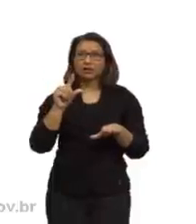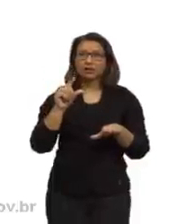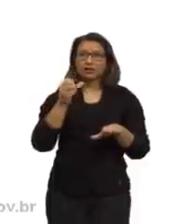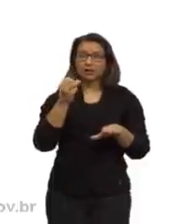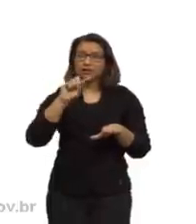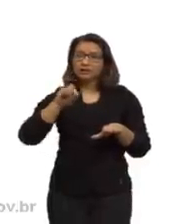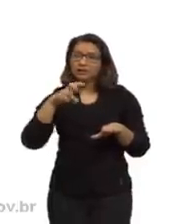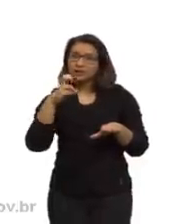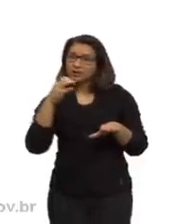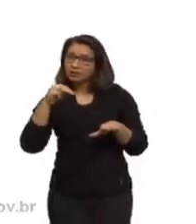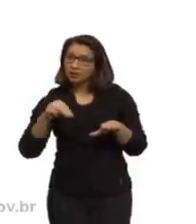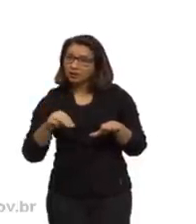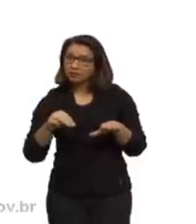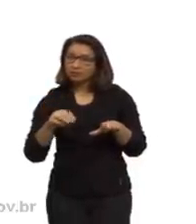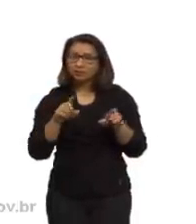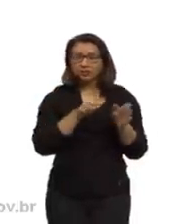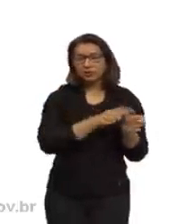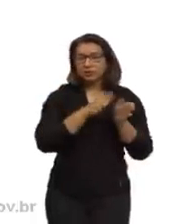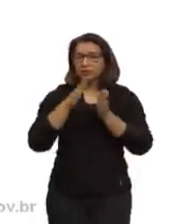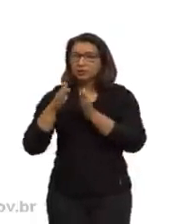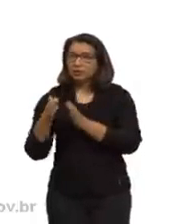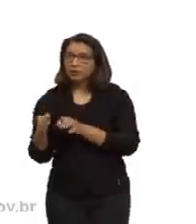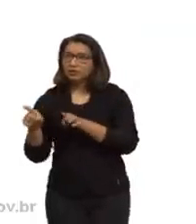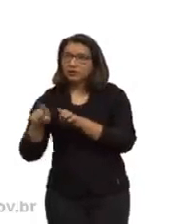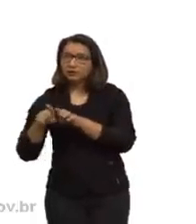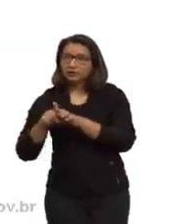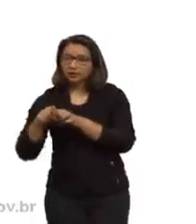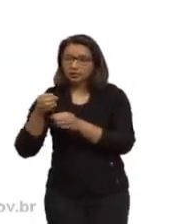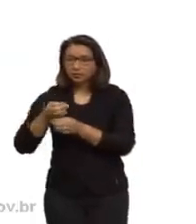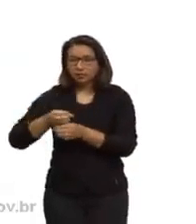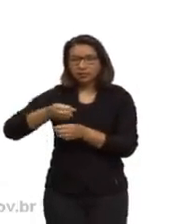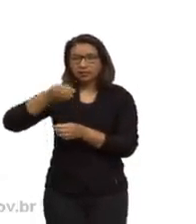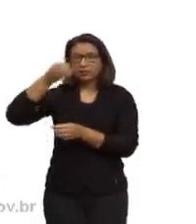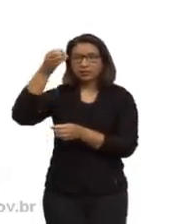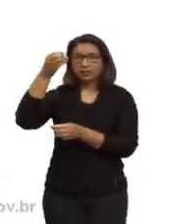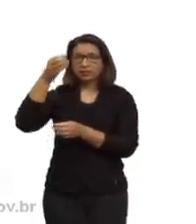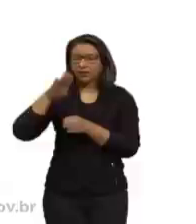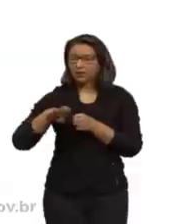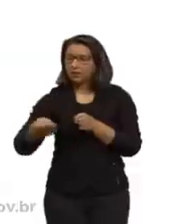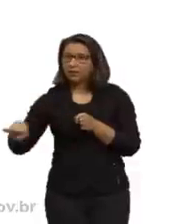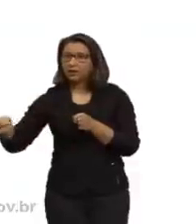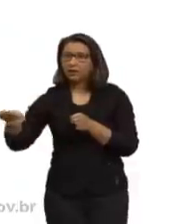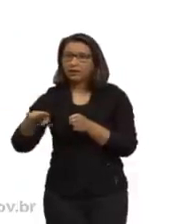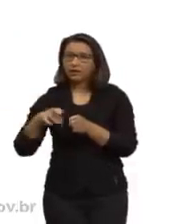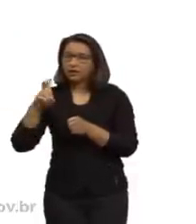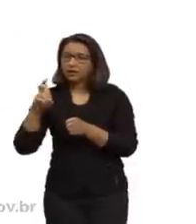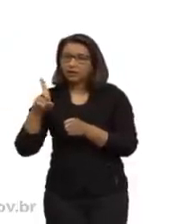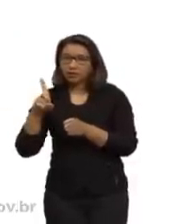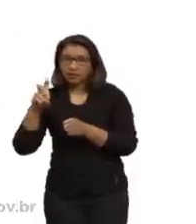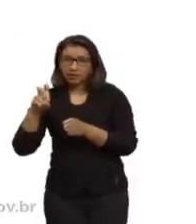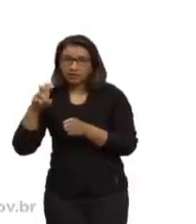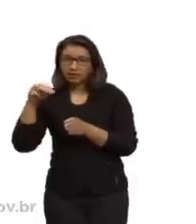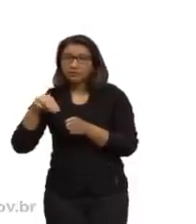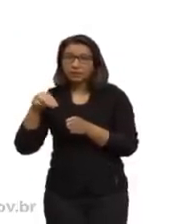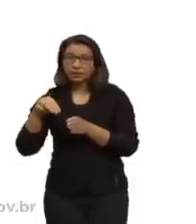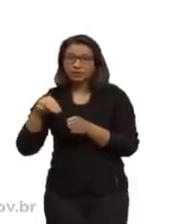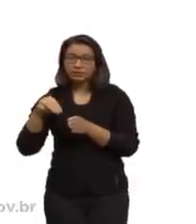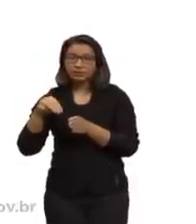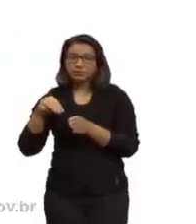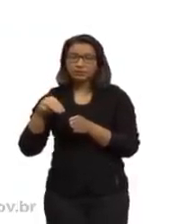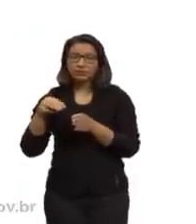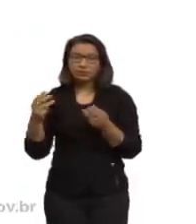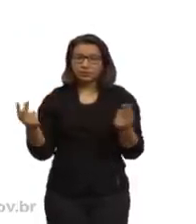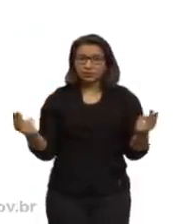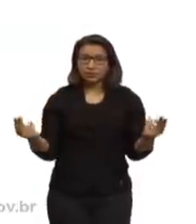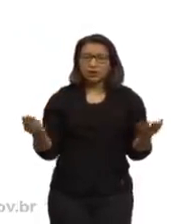torre projeta uma sombra de 15 metros. Calcule a altura da torre. Como nós tínhamos conversado